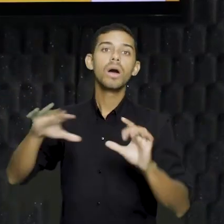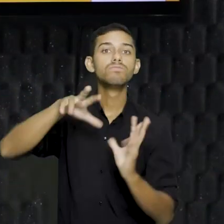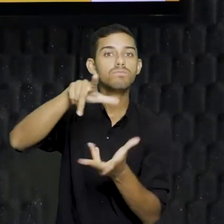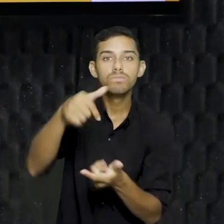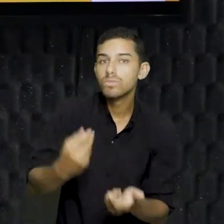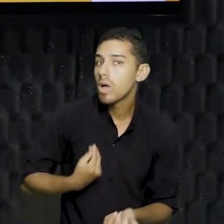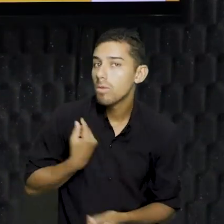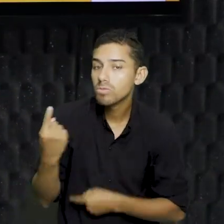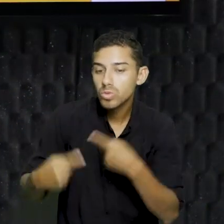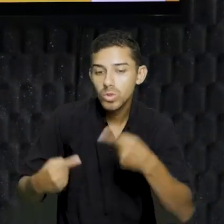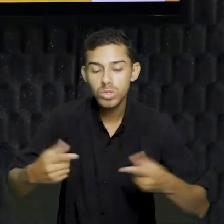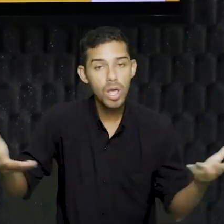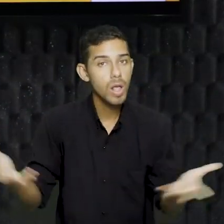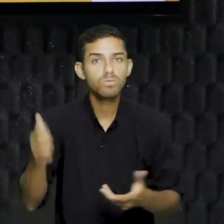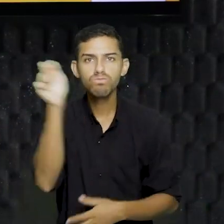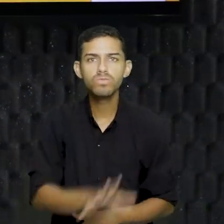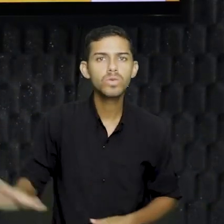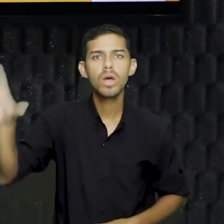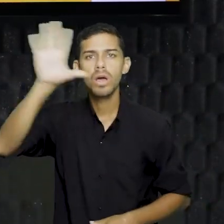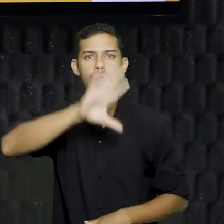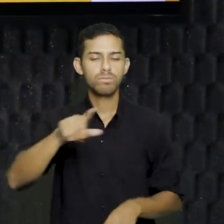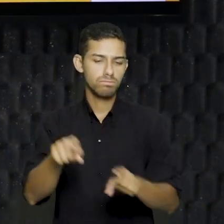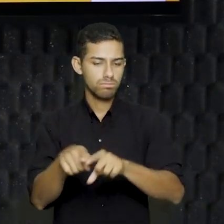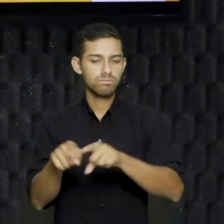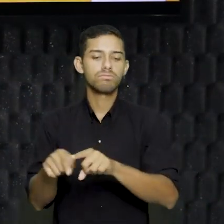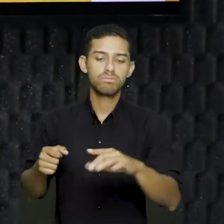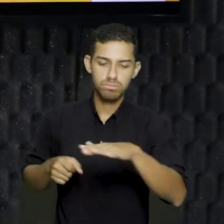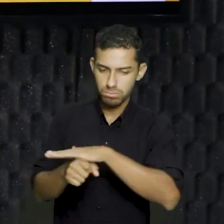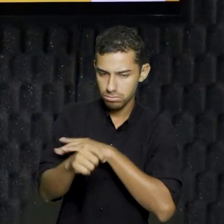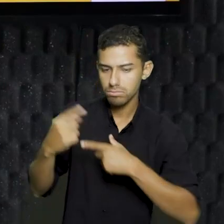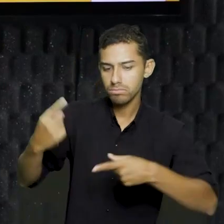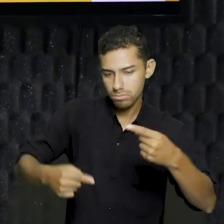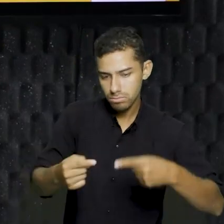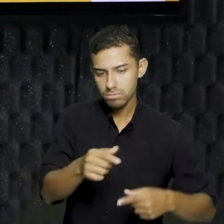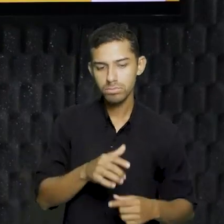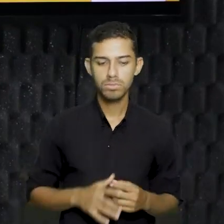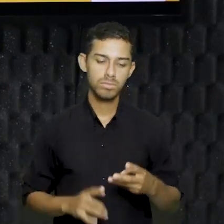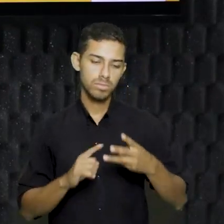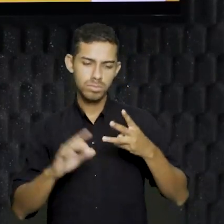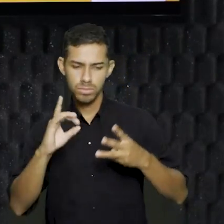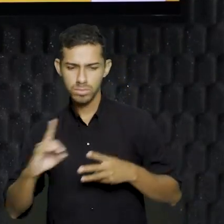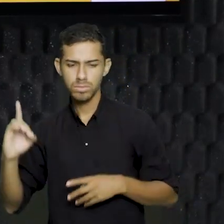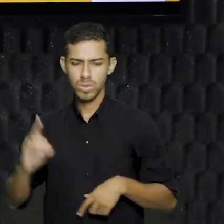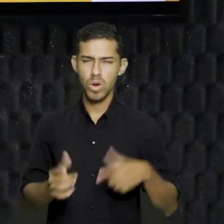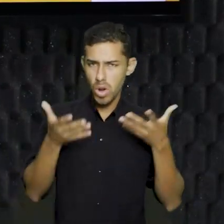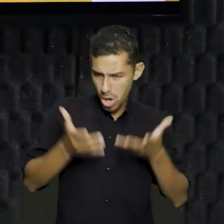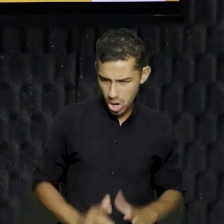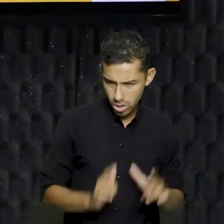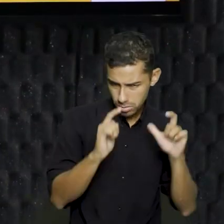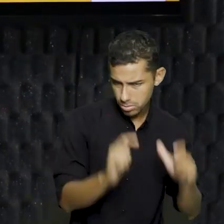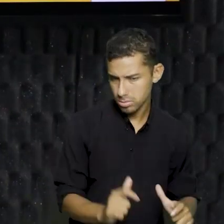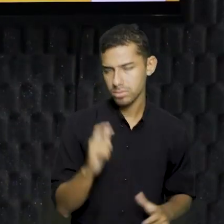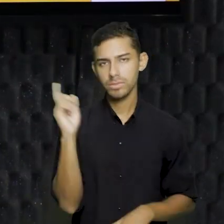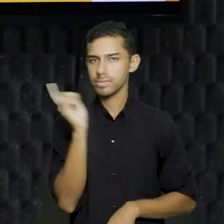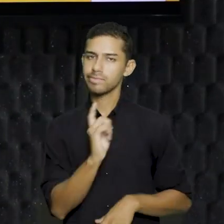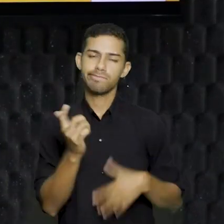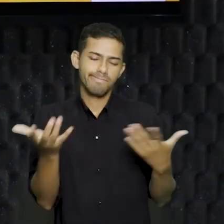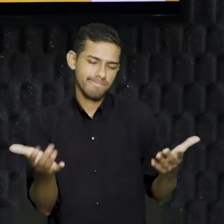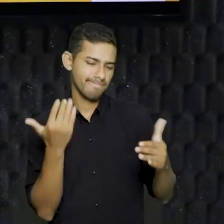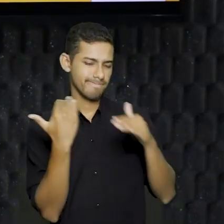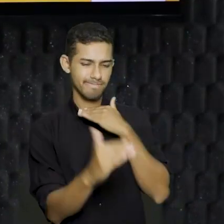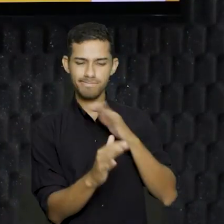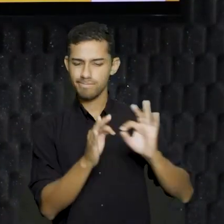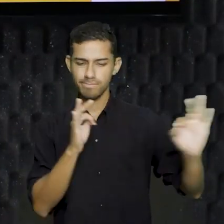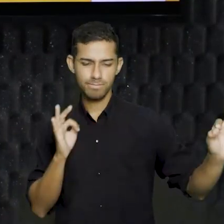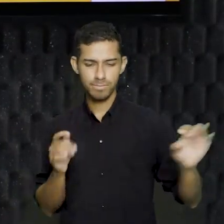mundo político em geral, como a participação política, aqui, né? Local de nascimento também é algo que está